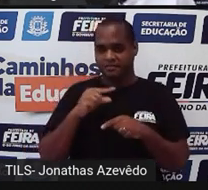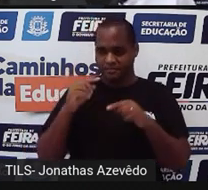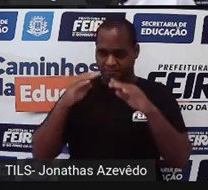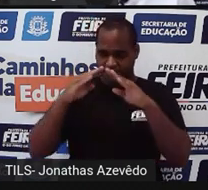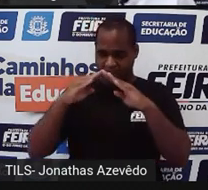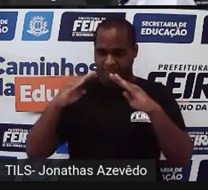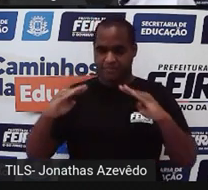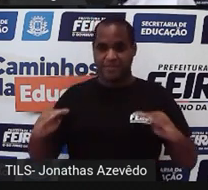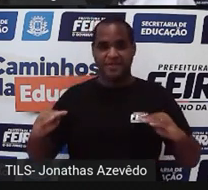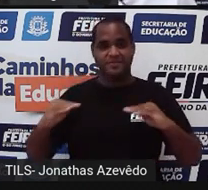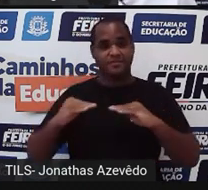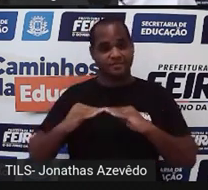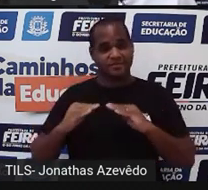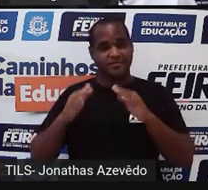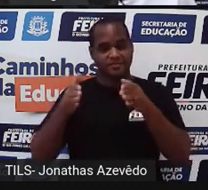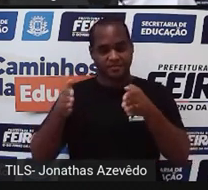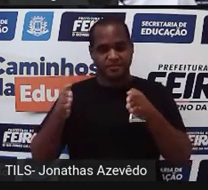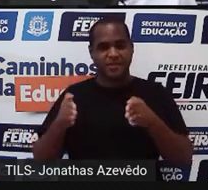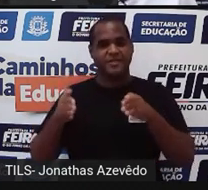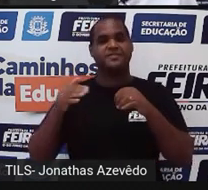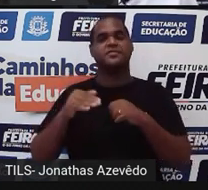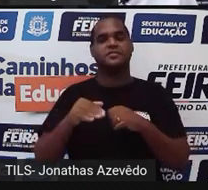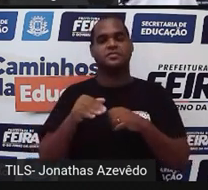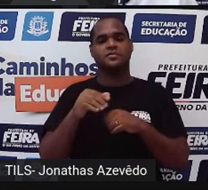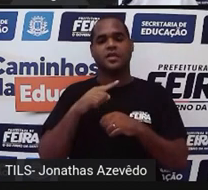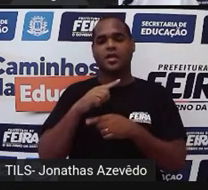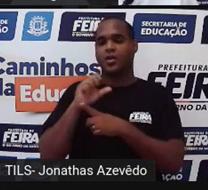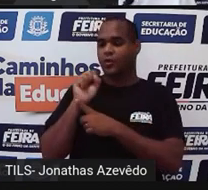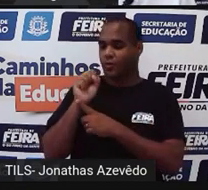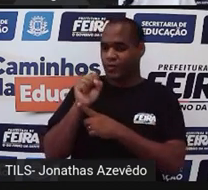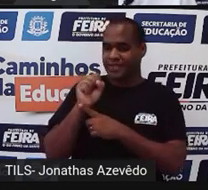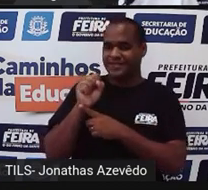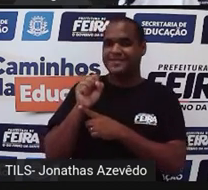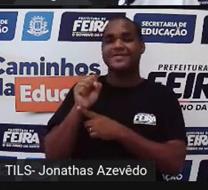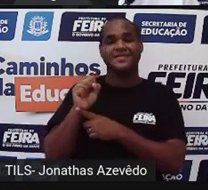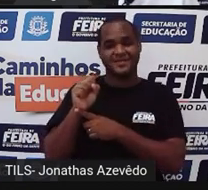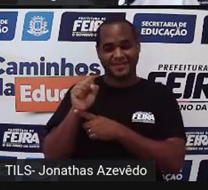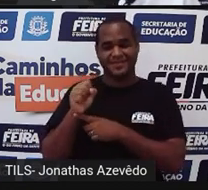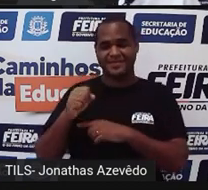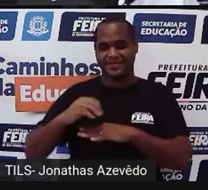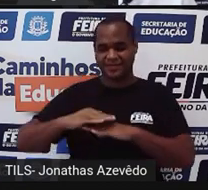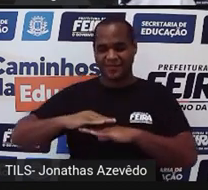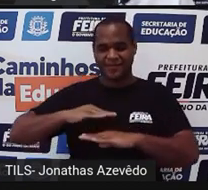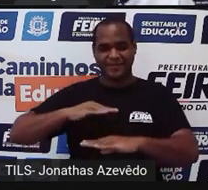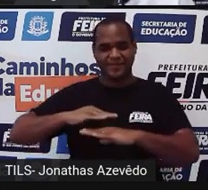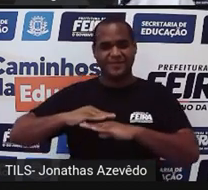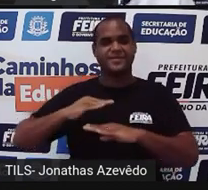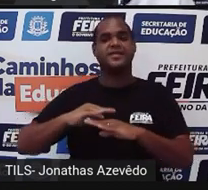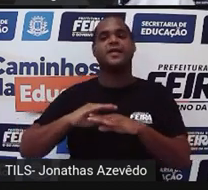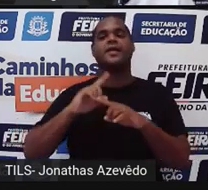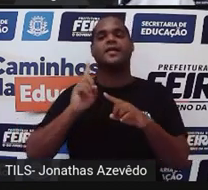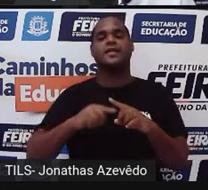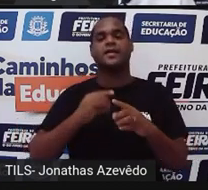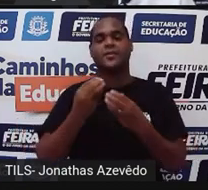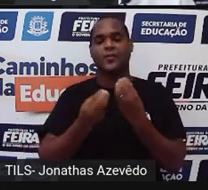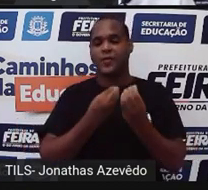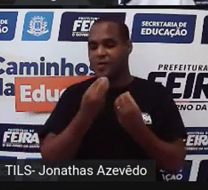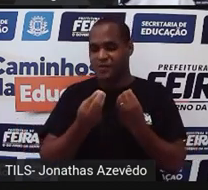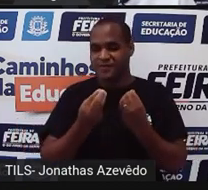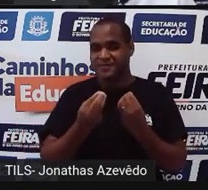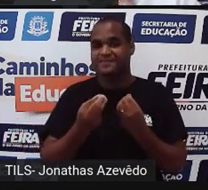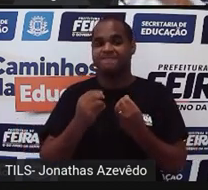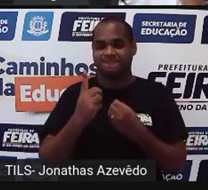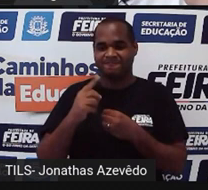de base quadrada feita com 8 canudos e ali amarrando os canudinhos com o barbante,